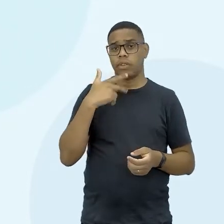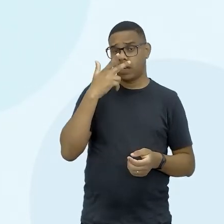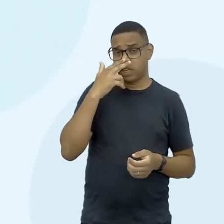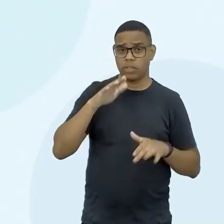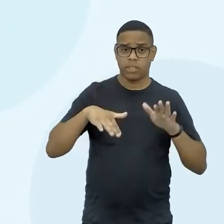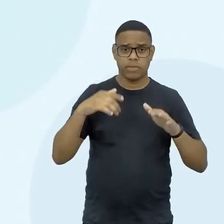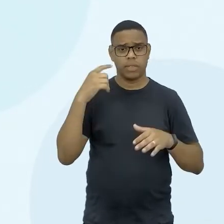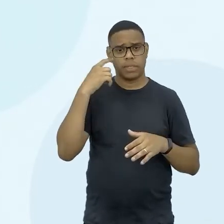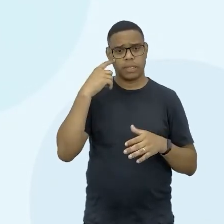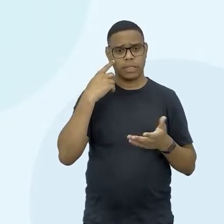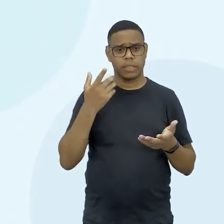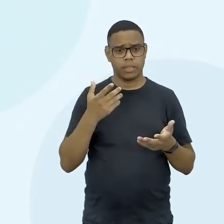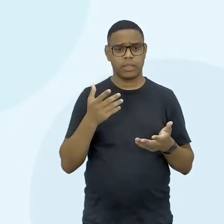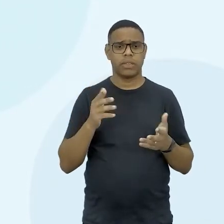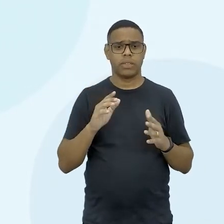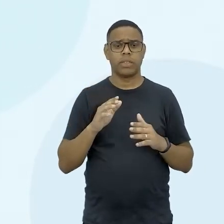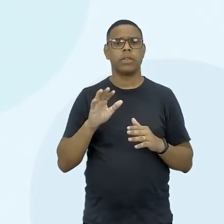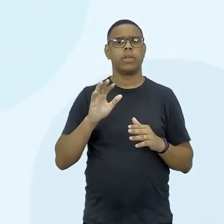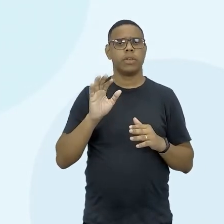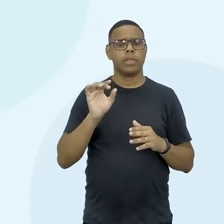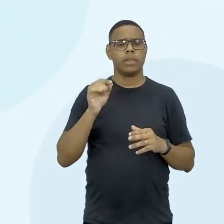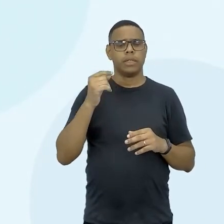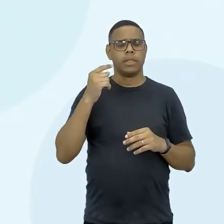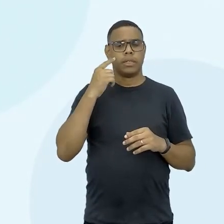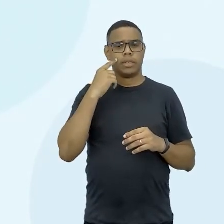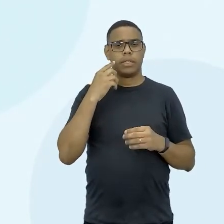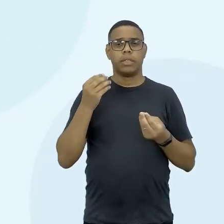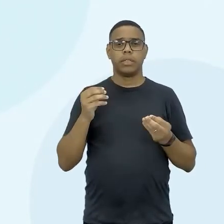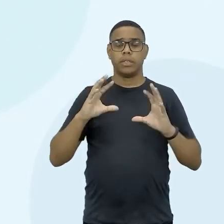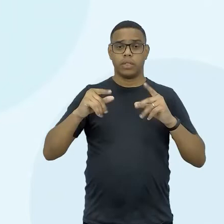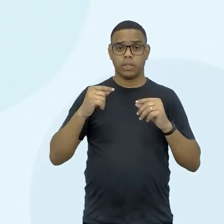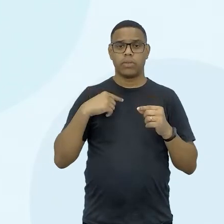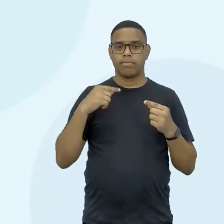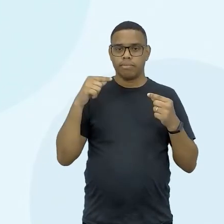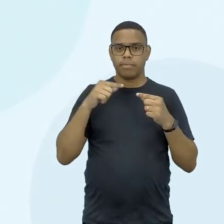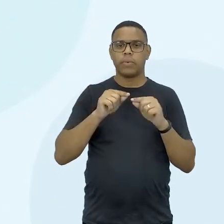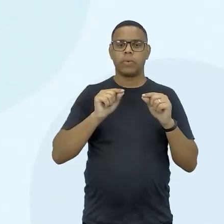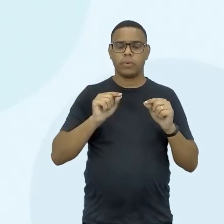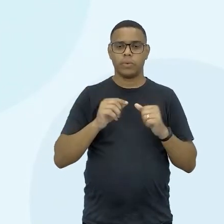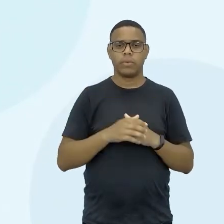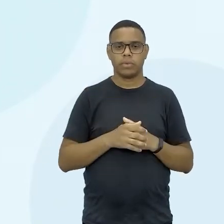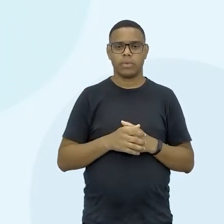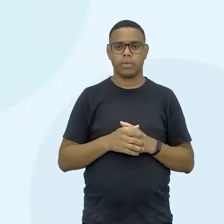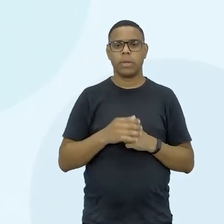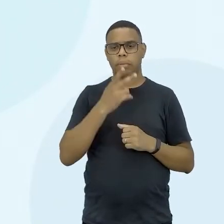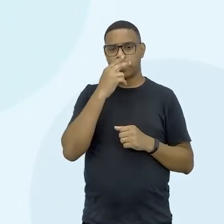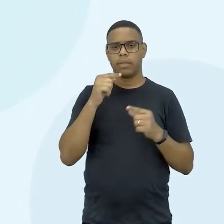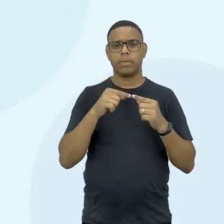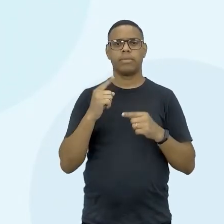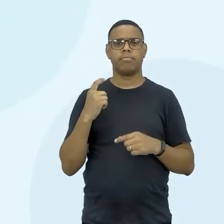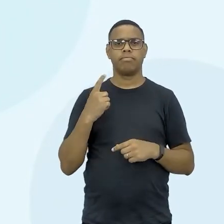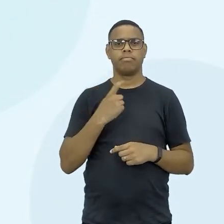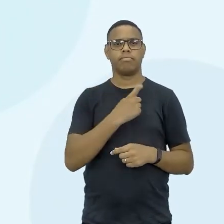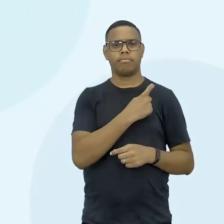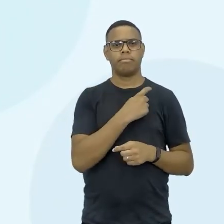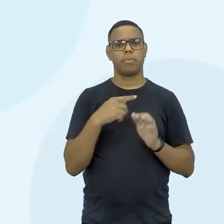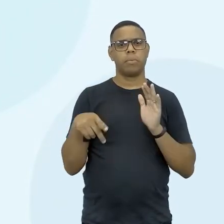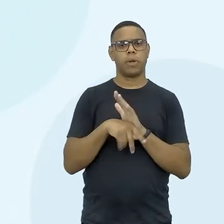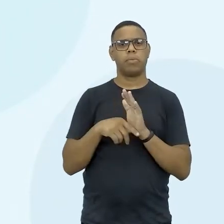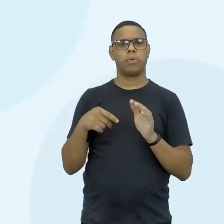talvez... Quer ver uma coisa? É que eu acho que tudo dá para encaixar nisso. Perfume. Estética